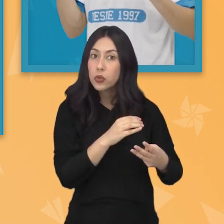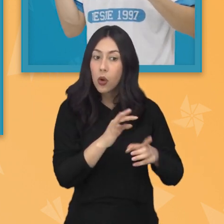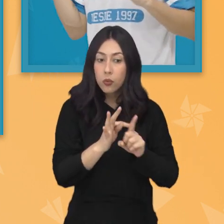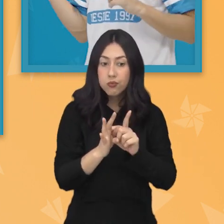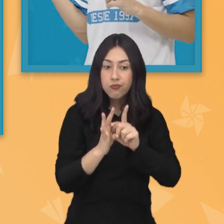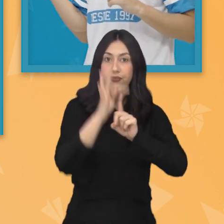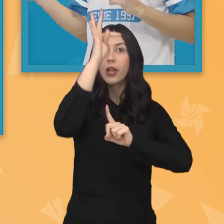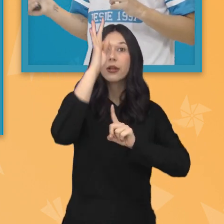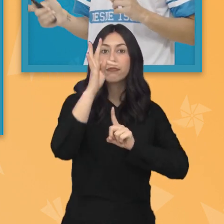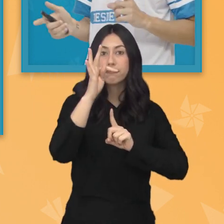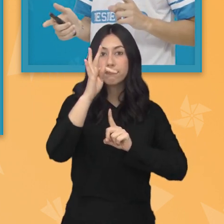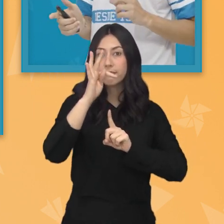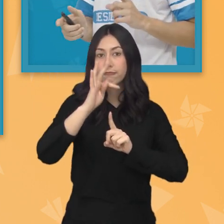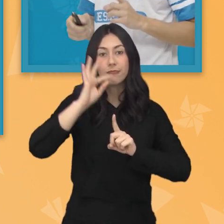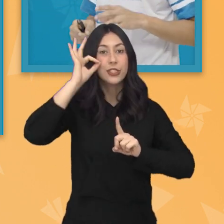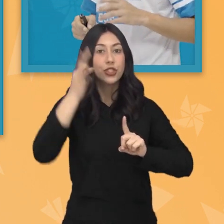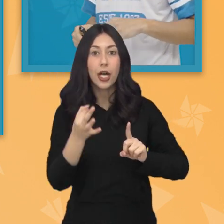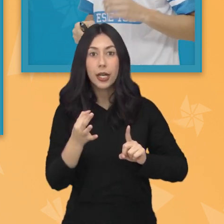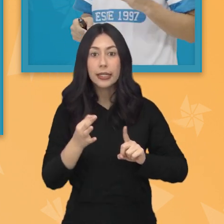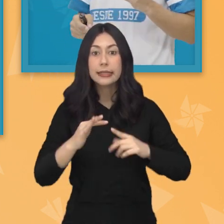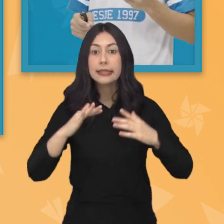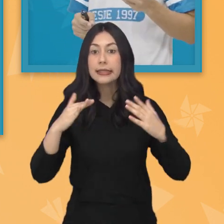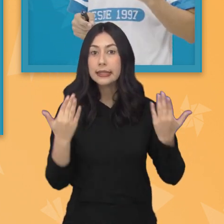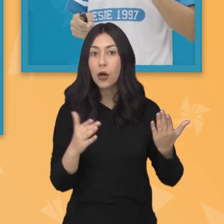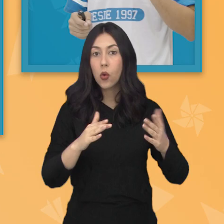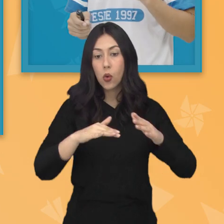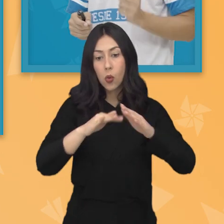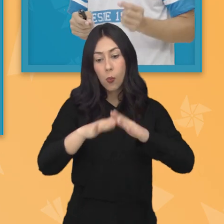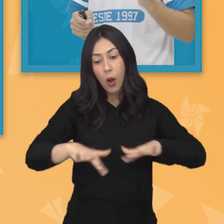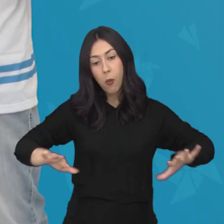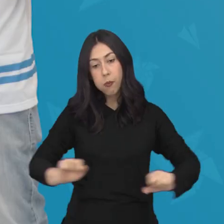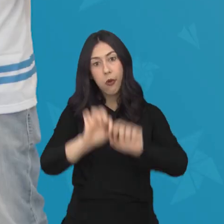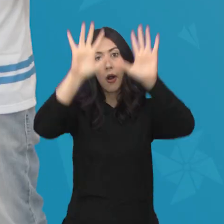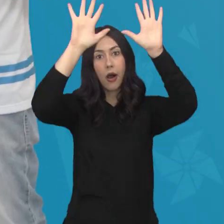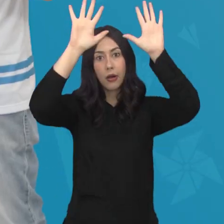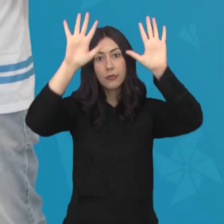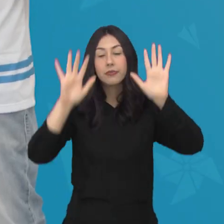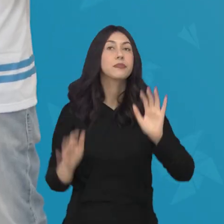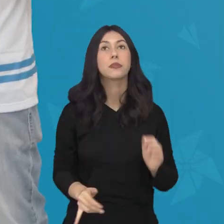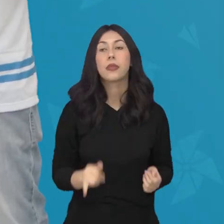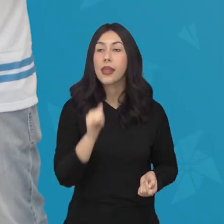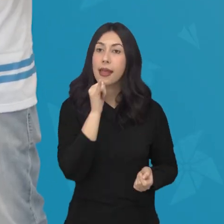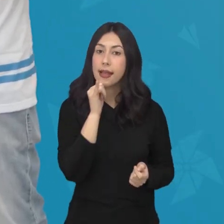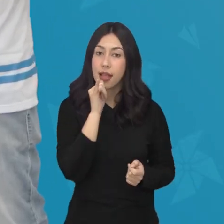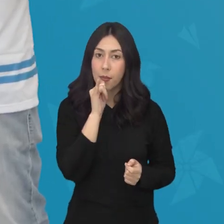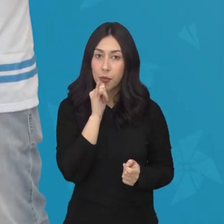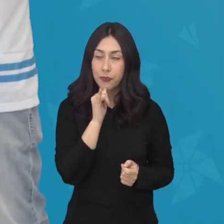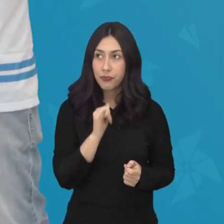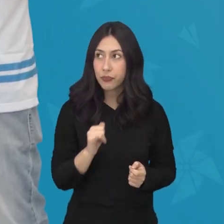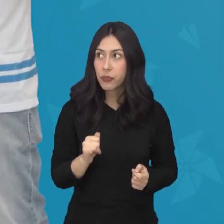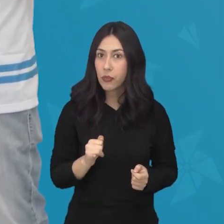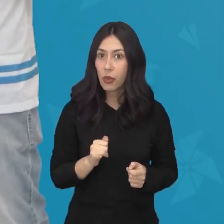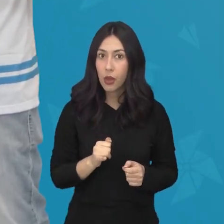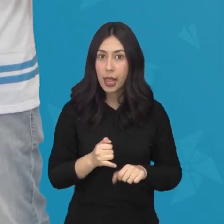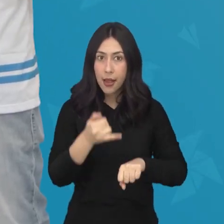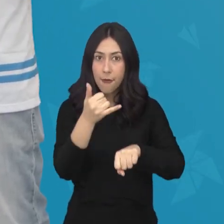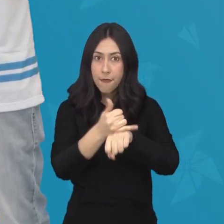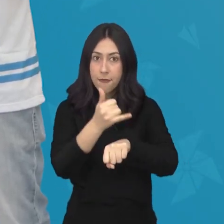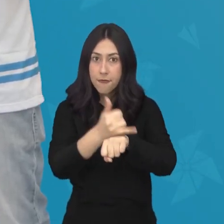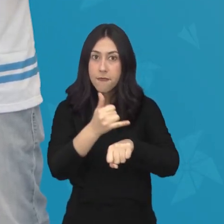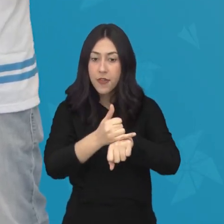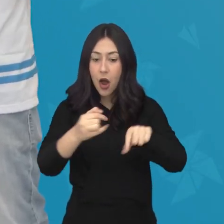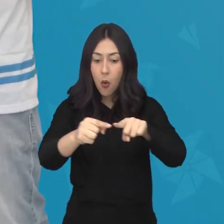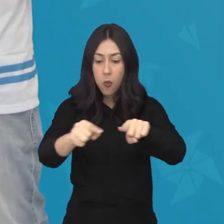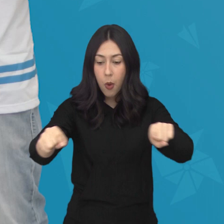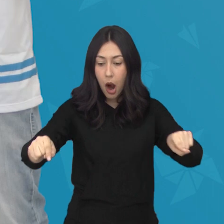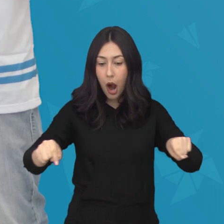maior do que a temperatura de ebulição daquela substância. Pense nisso, por exemplo, quando você pinga uma gota de água em cima